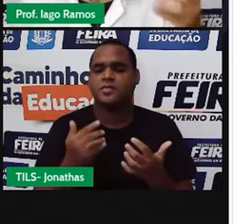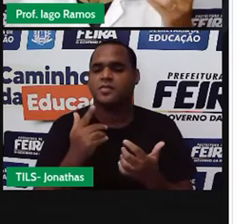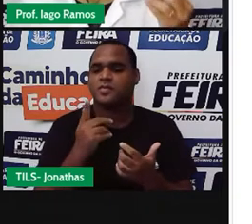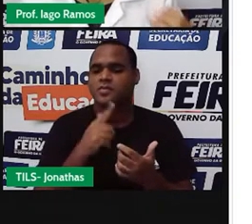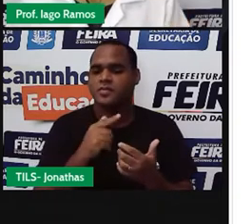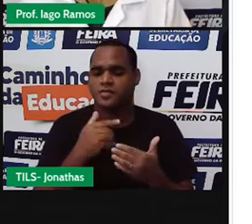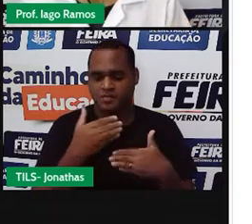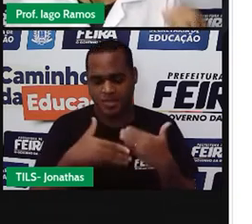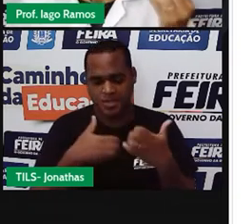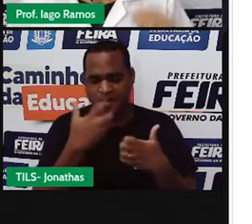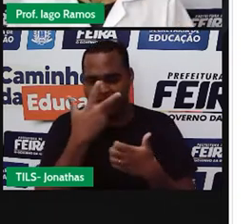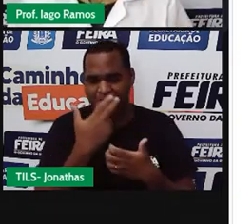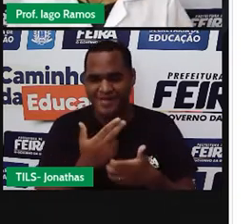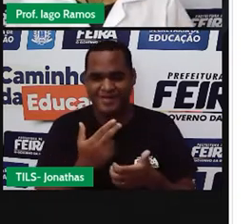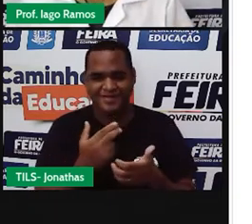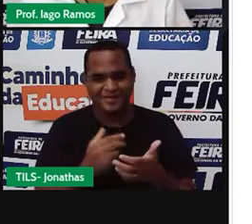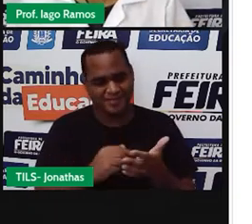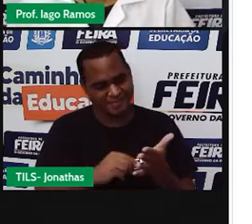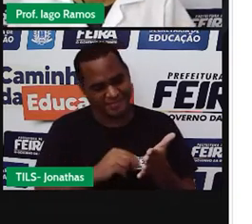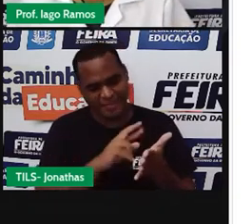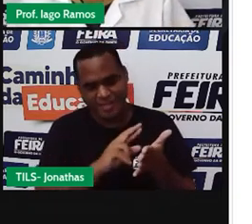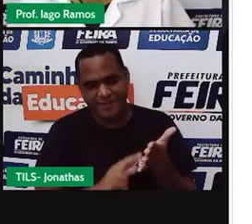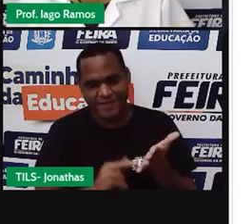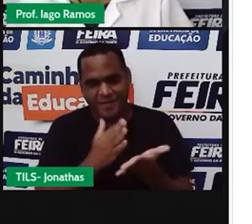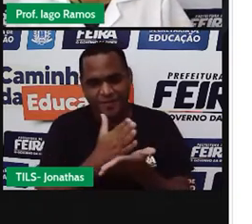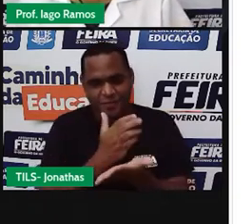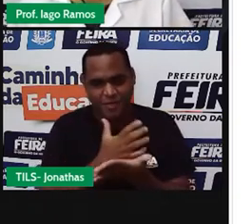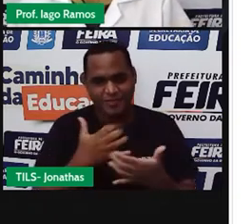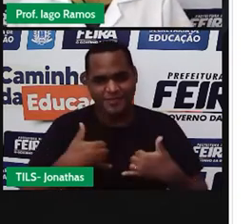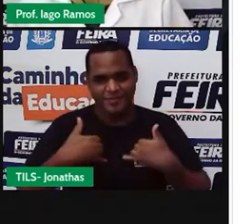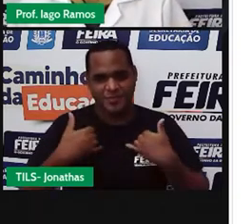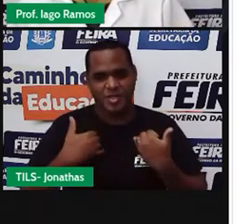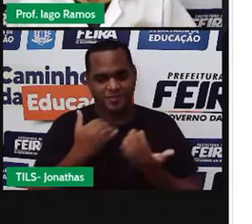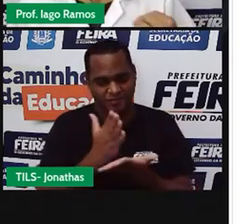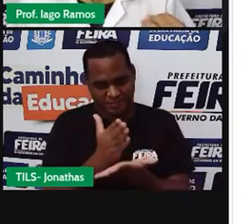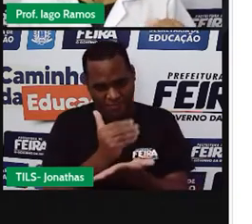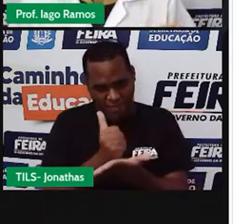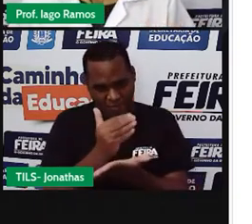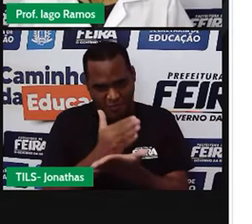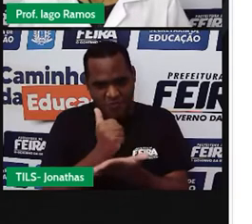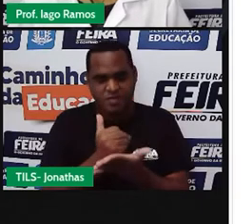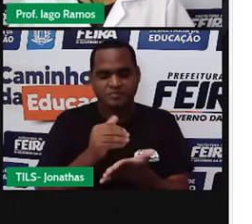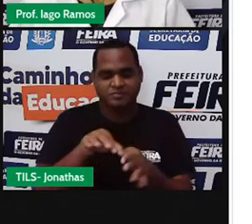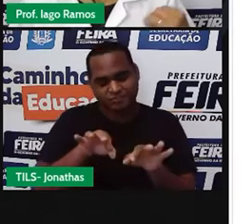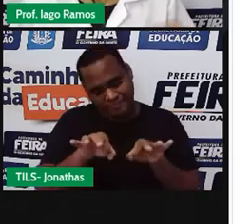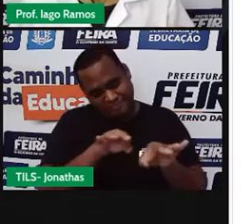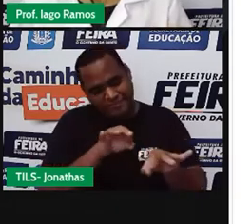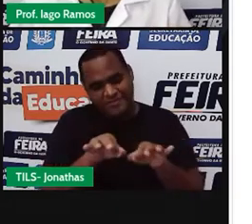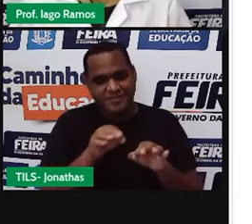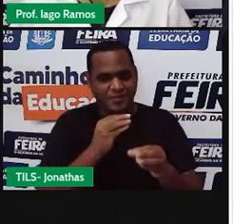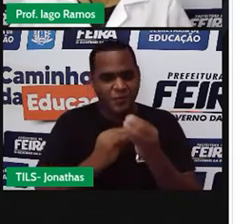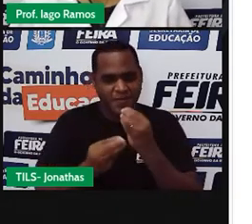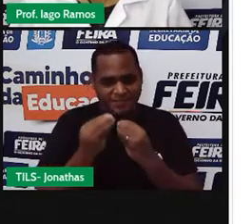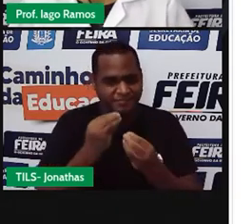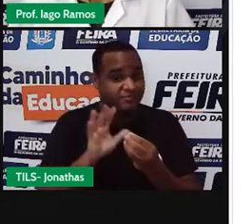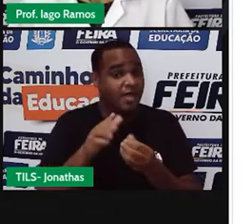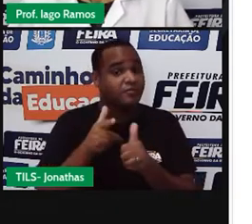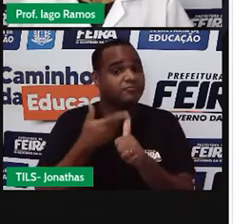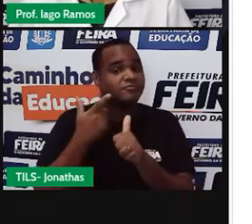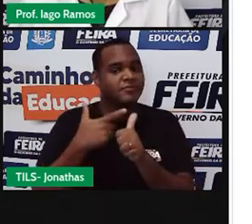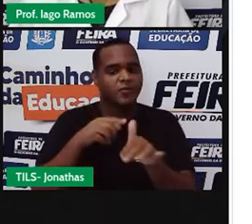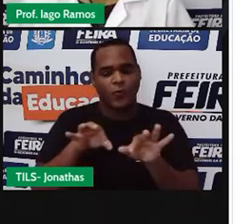uma receita para fazer um bolo tá para fazer um bolo seguindo uma receita